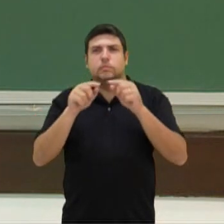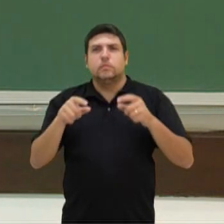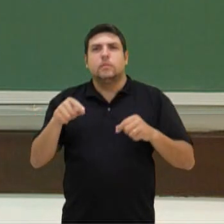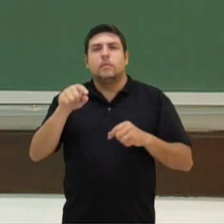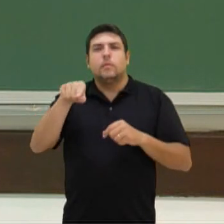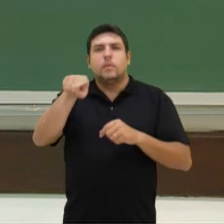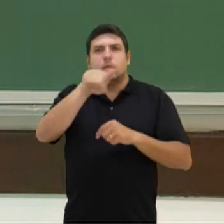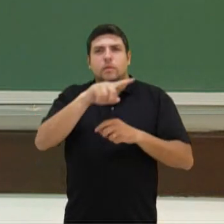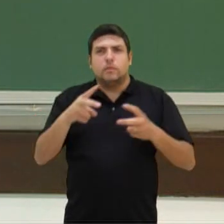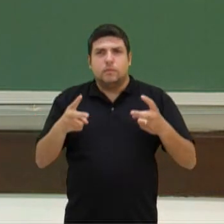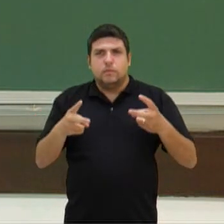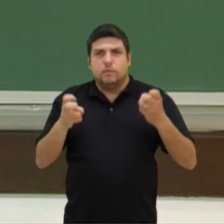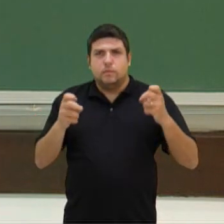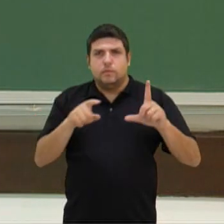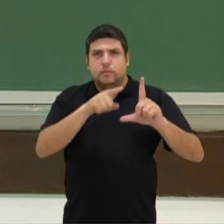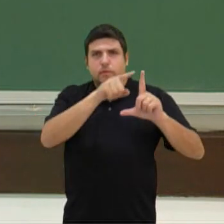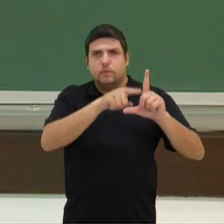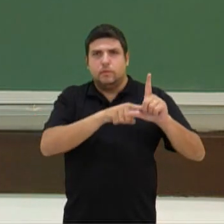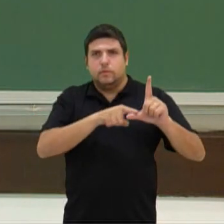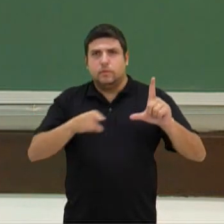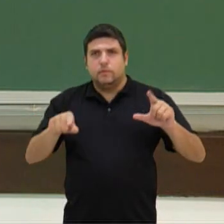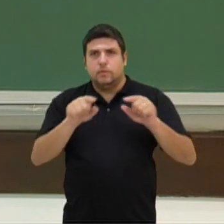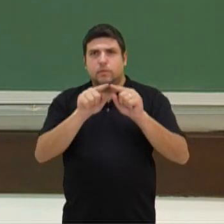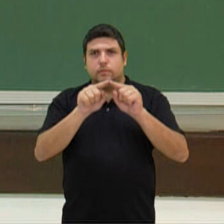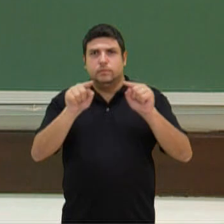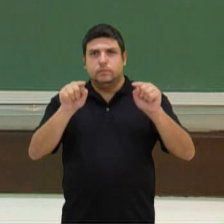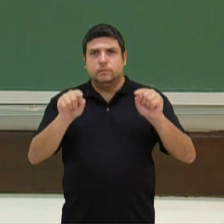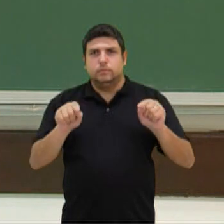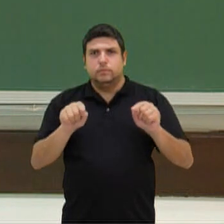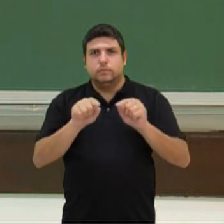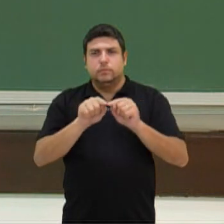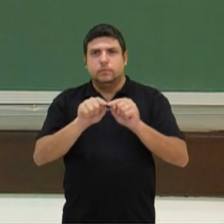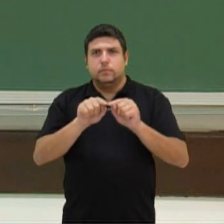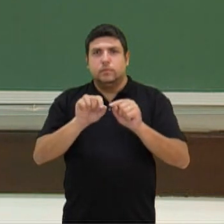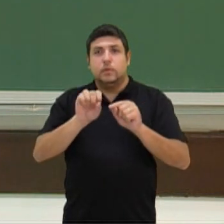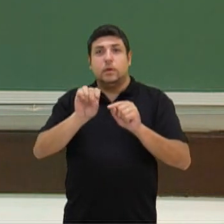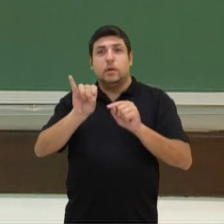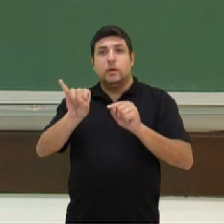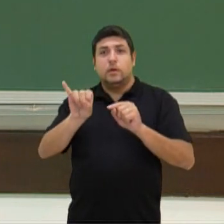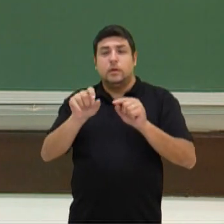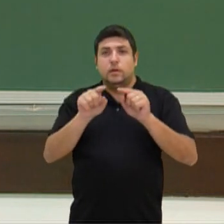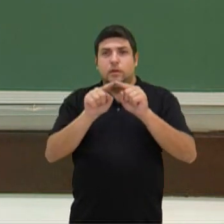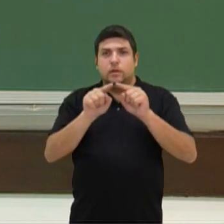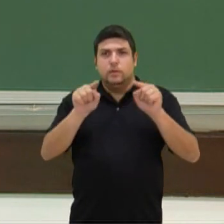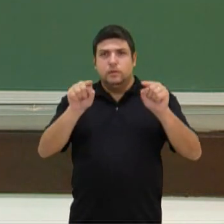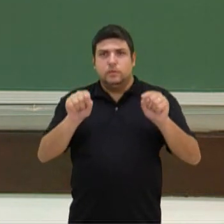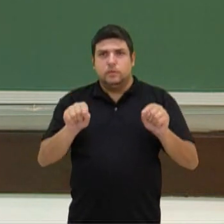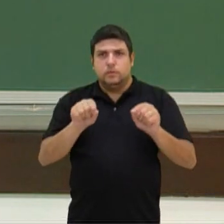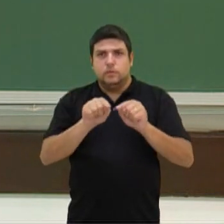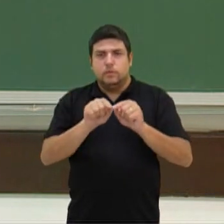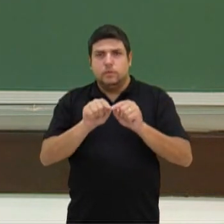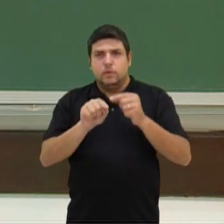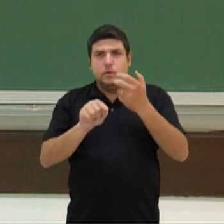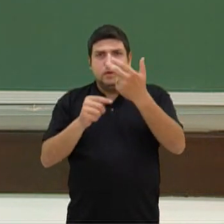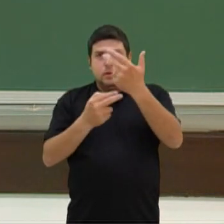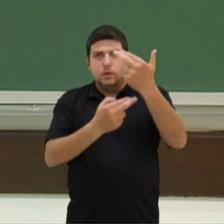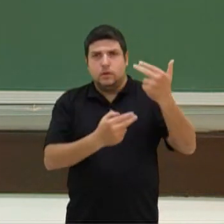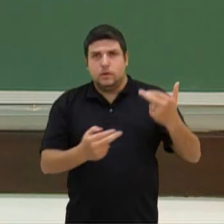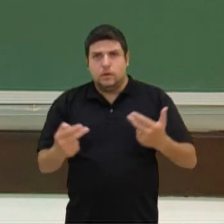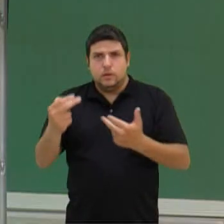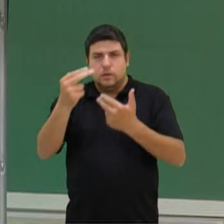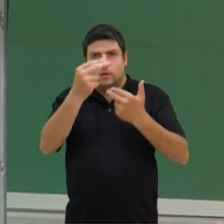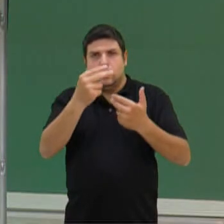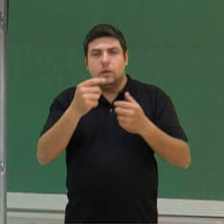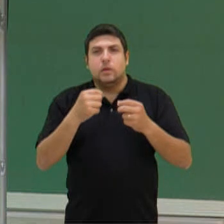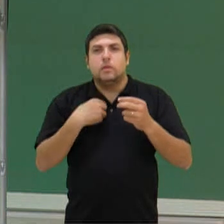figura, na imagem de exemplo, sendo um quadrilátero de 4 lados iguais, o eixo ele